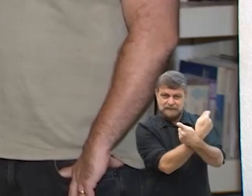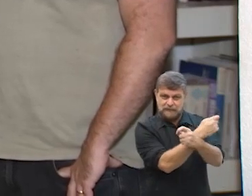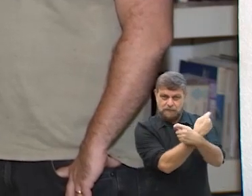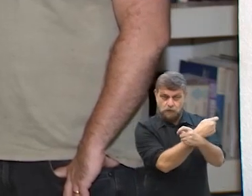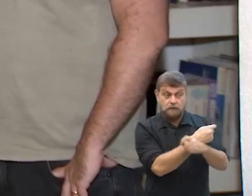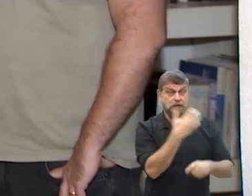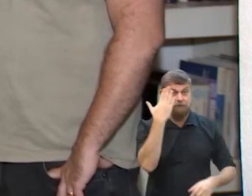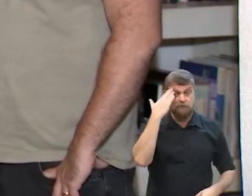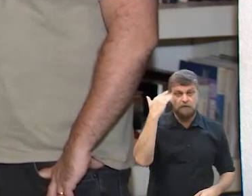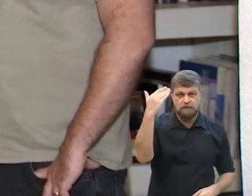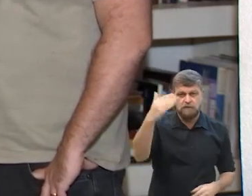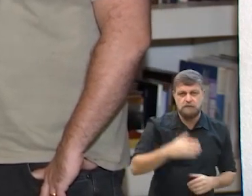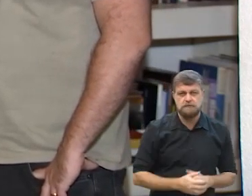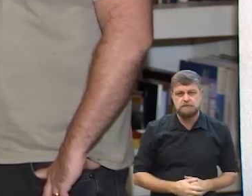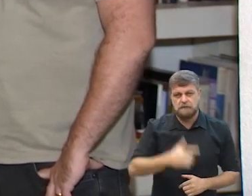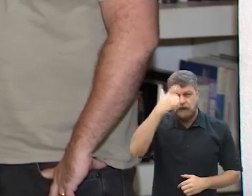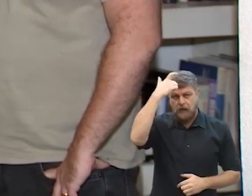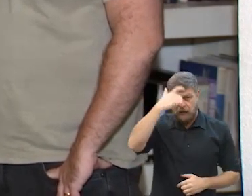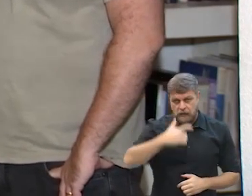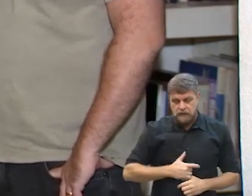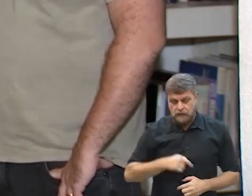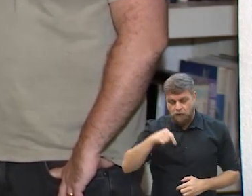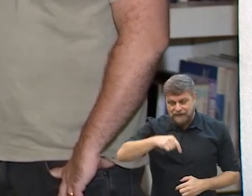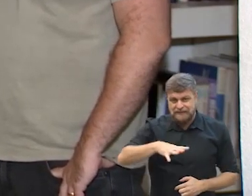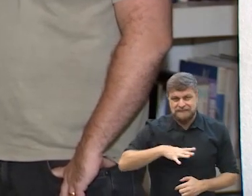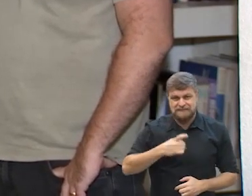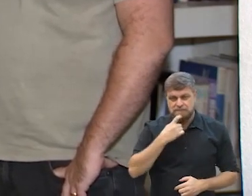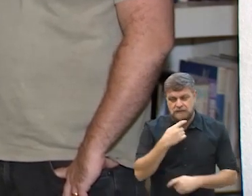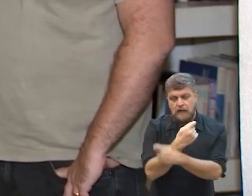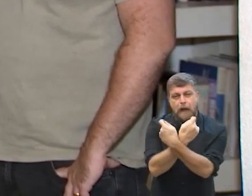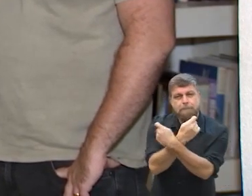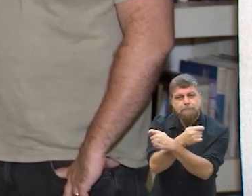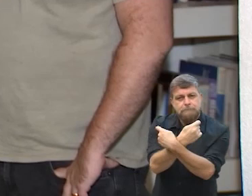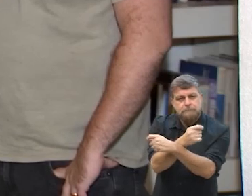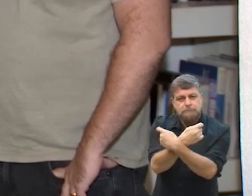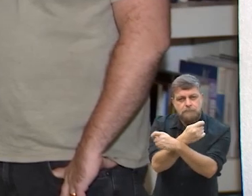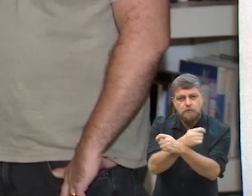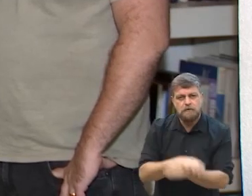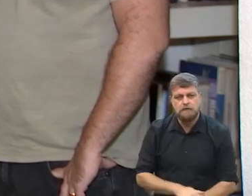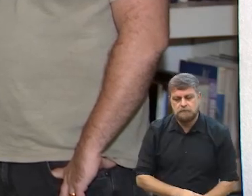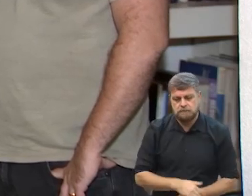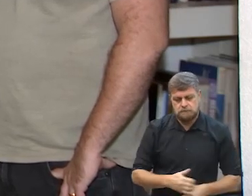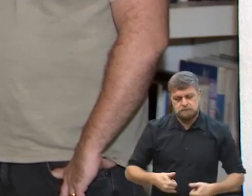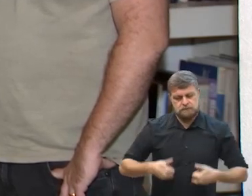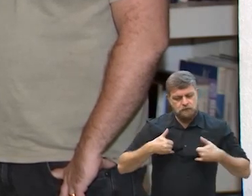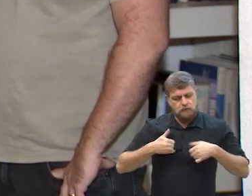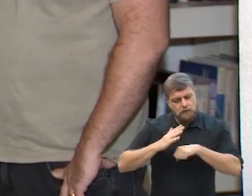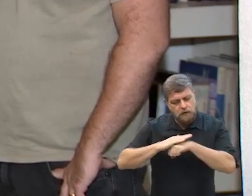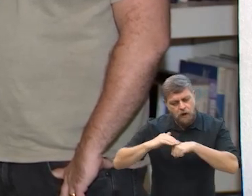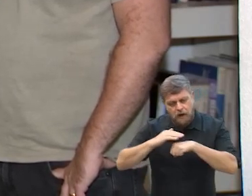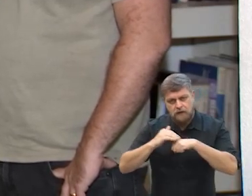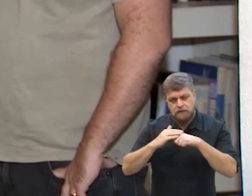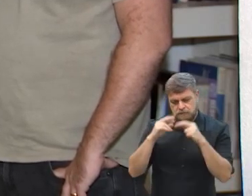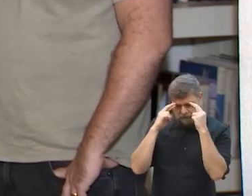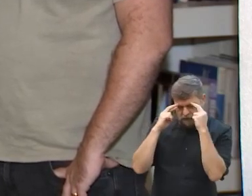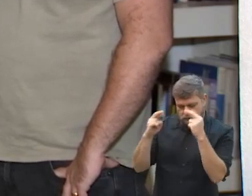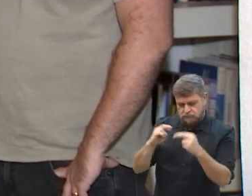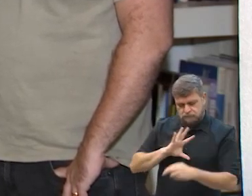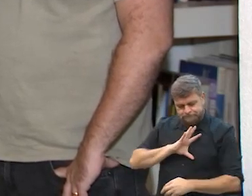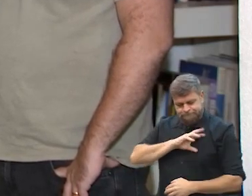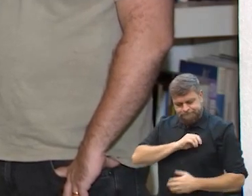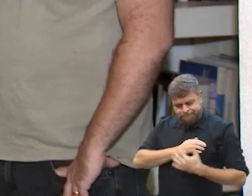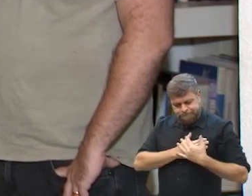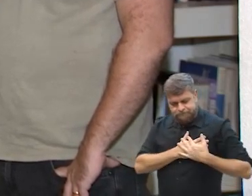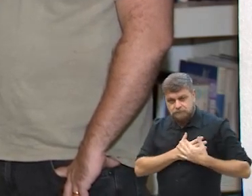muito famosa. Eu sou da Pontifícia Universidade Católica de Campinas, a qual eu tributo meu carinho, meu respeito, meu amor,